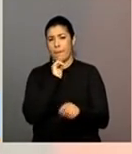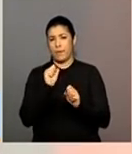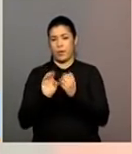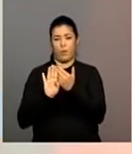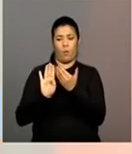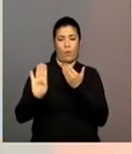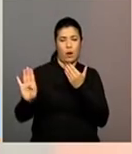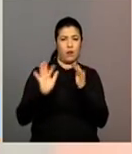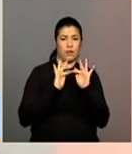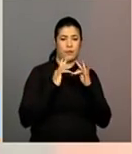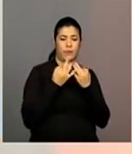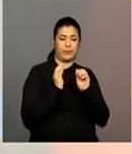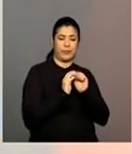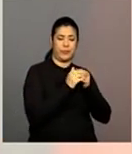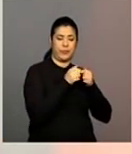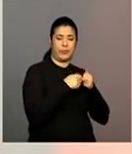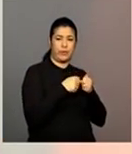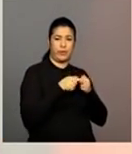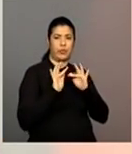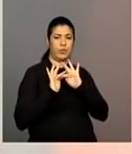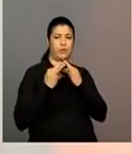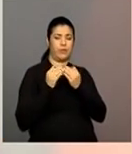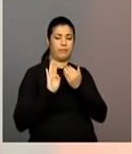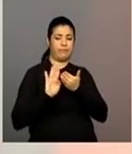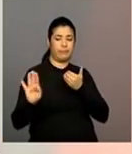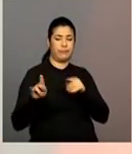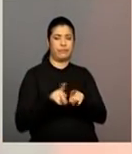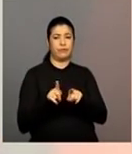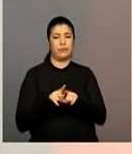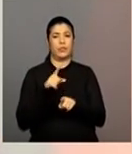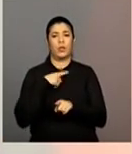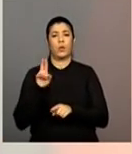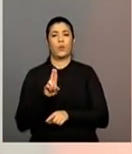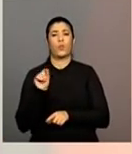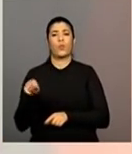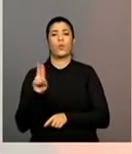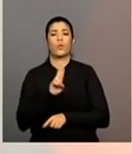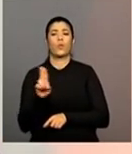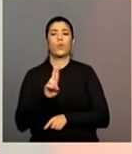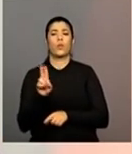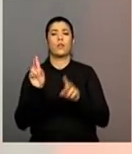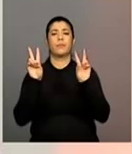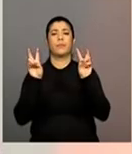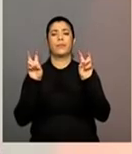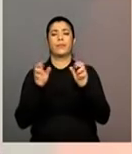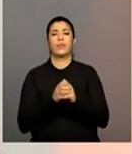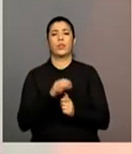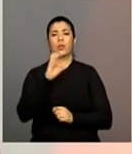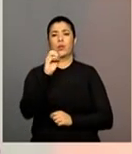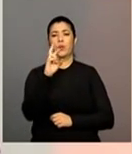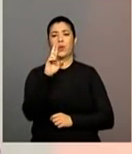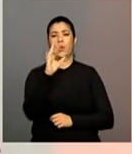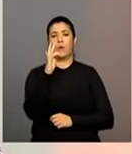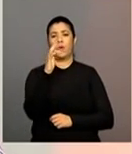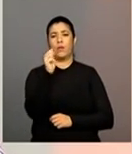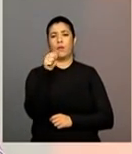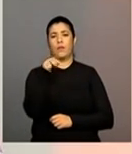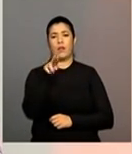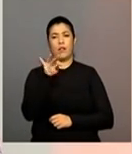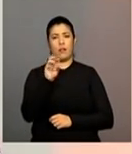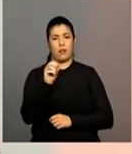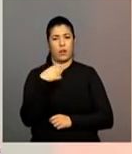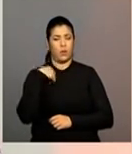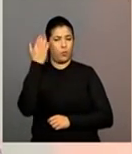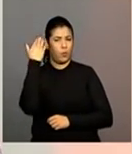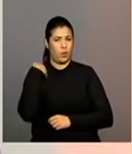seu convívio familiar então a gente tá falando né do que a gente denominava antigamente de orfanatos hoje são as nossas os